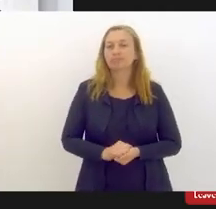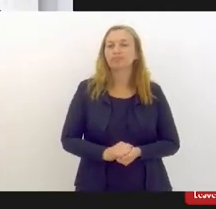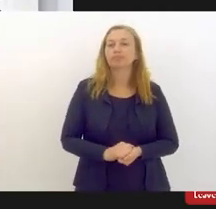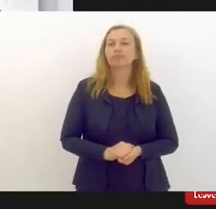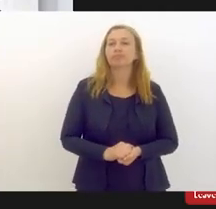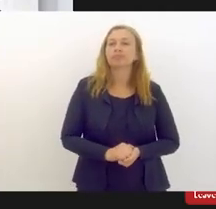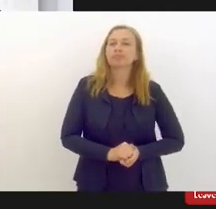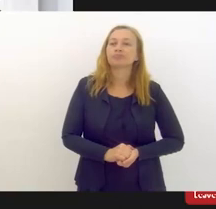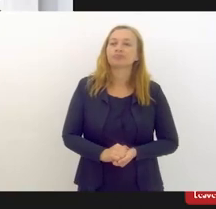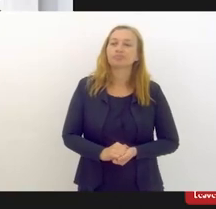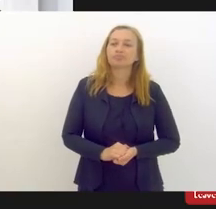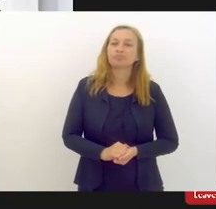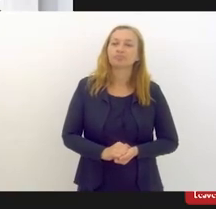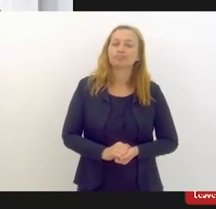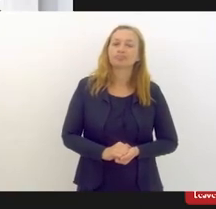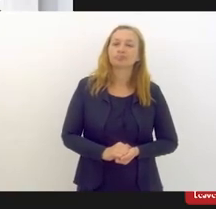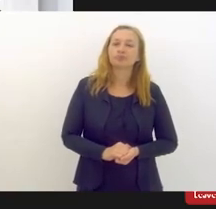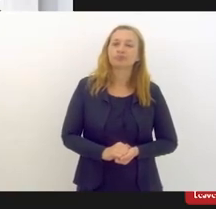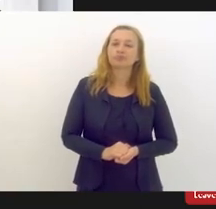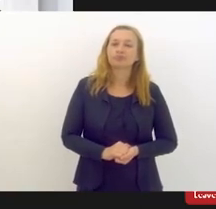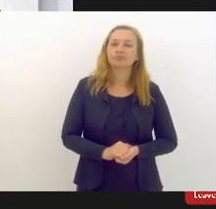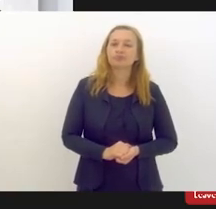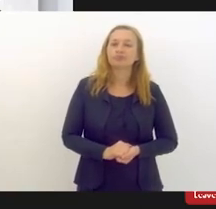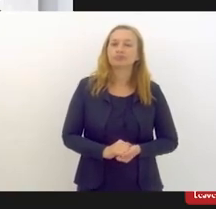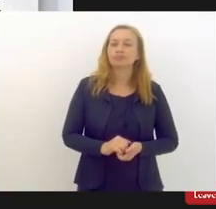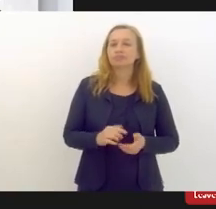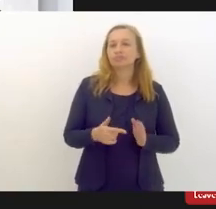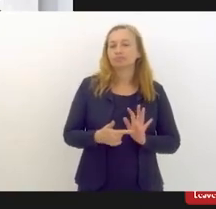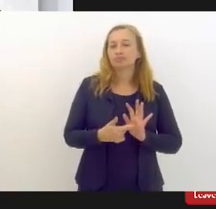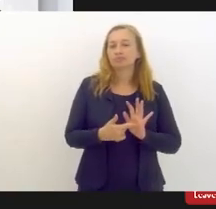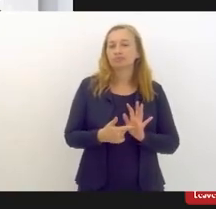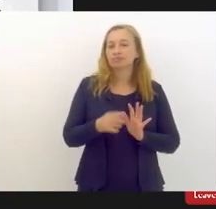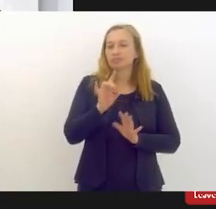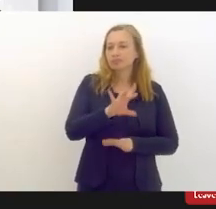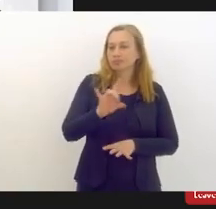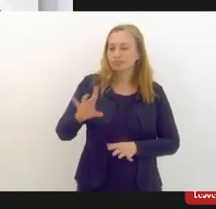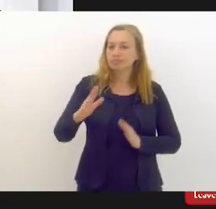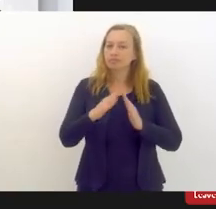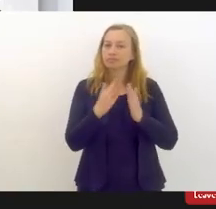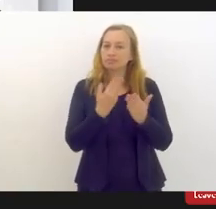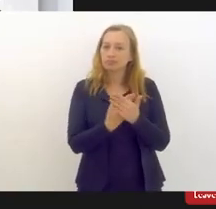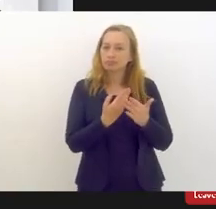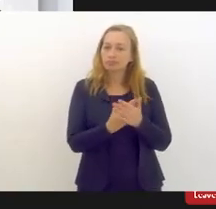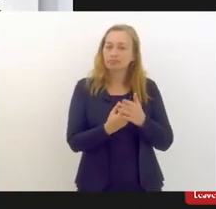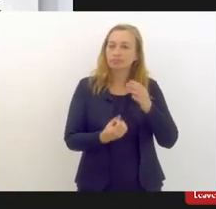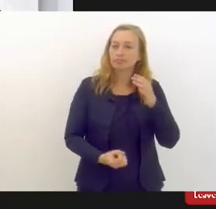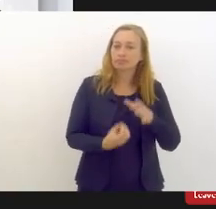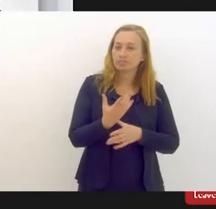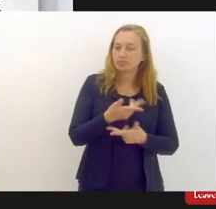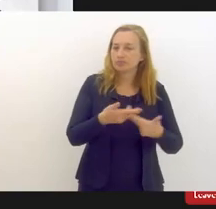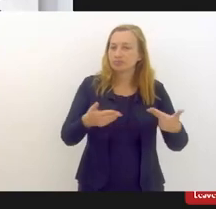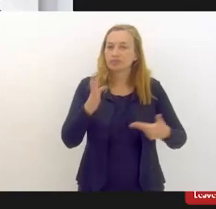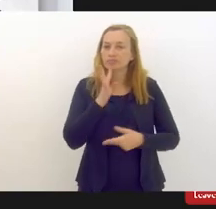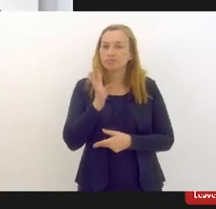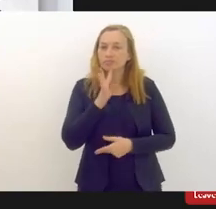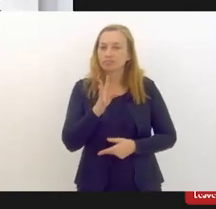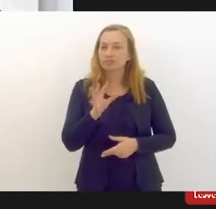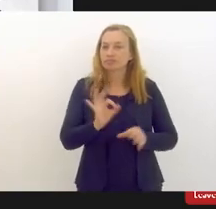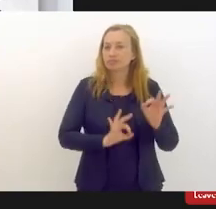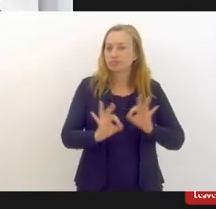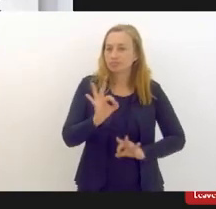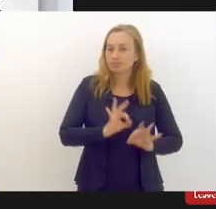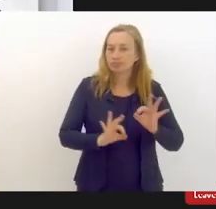que trouxe só um pedacinho de tudo isso, mas cada escola realizou muita coisa bacana, e é um projeto para a gente